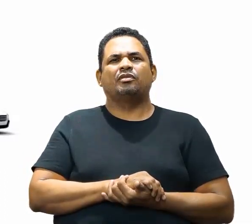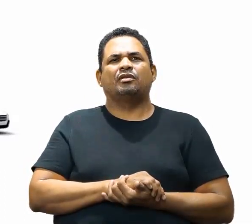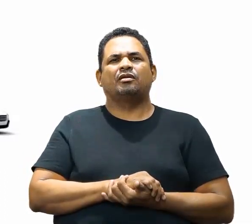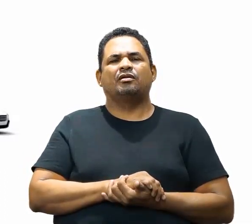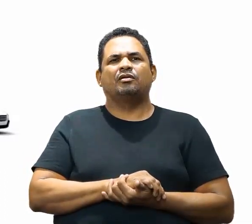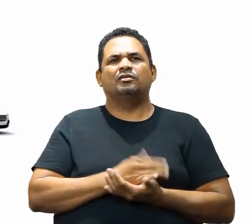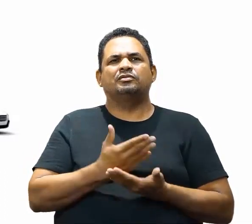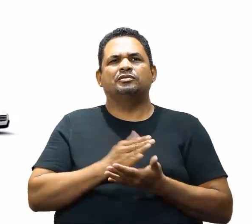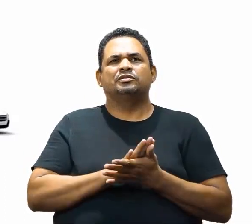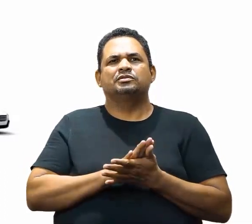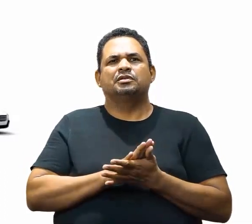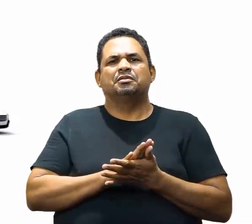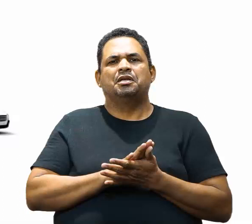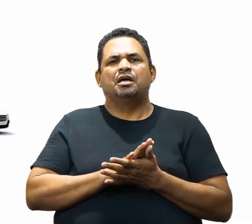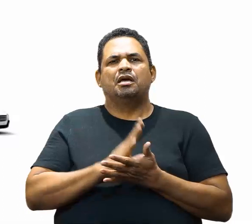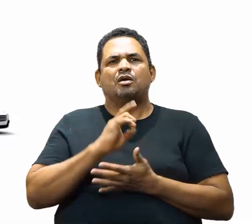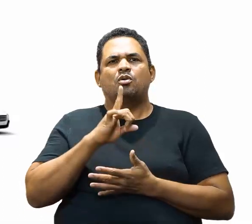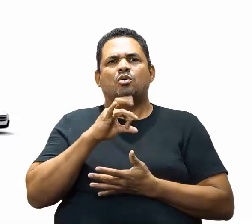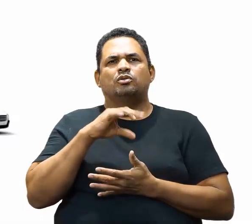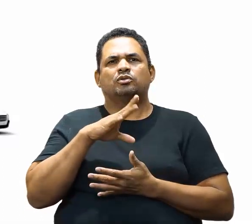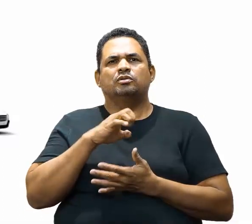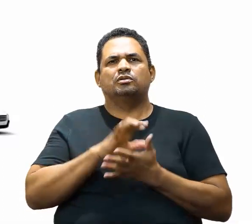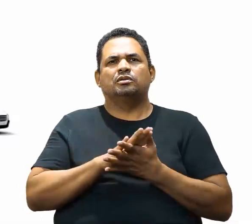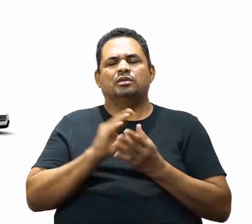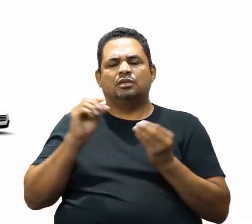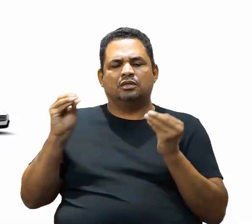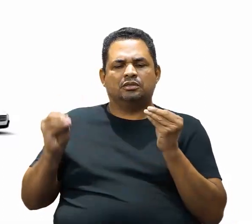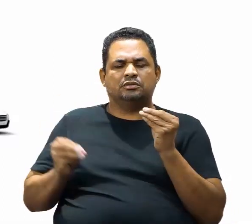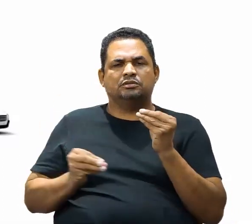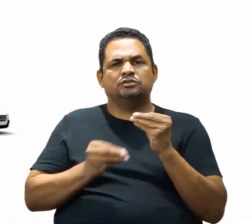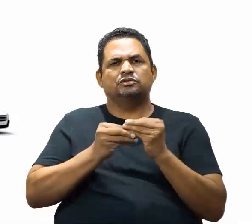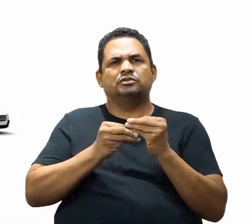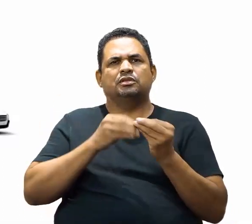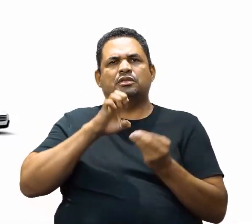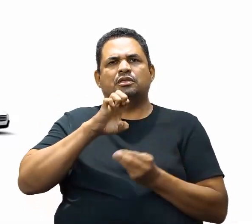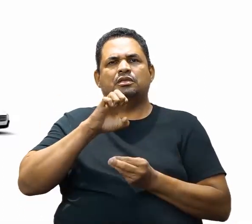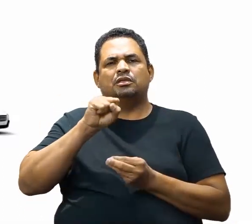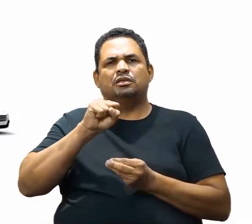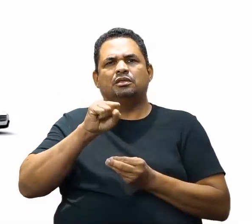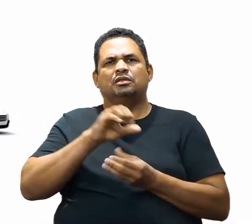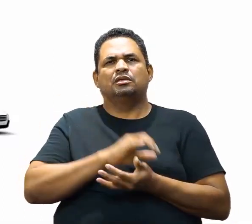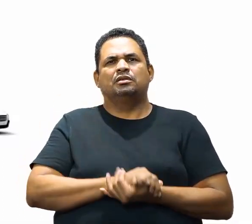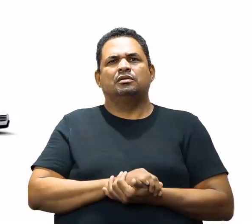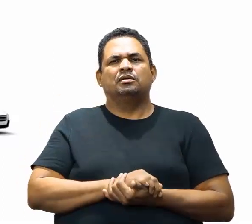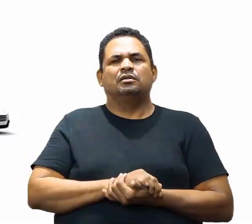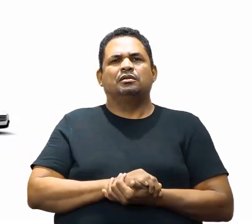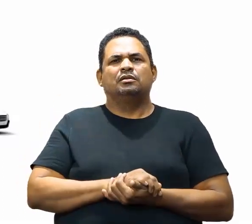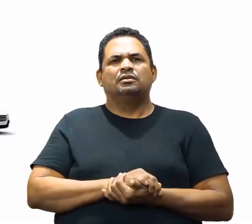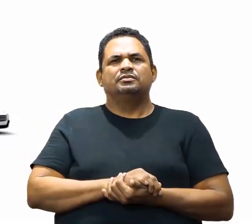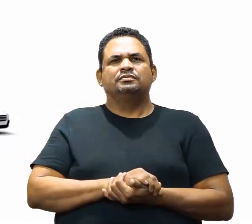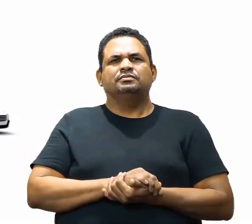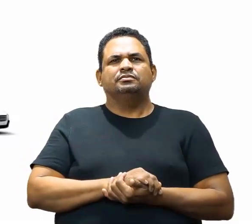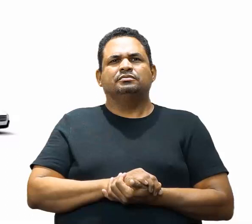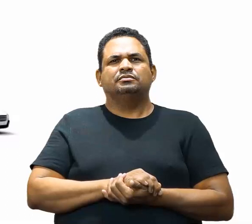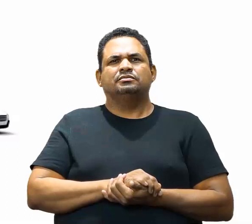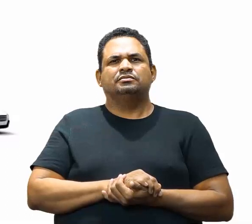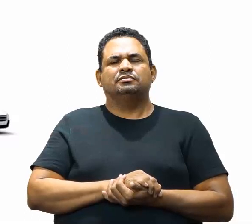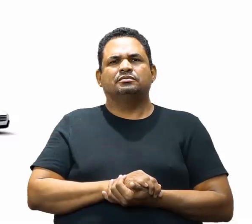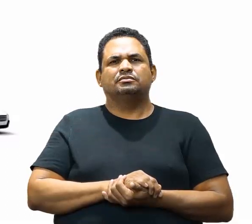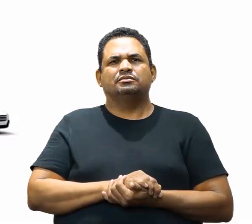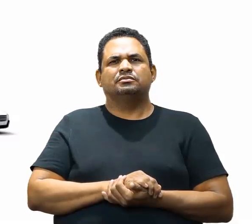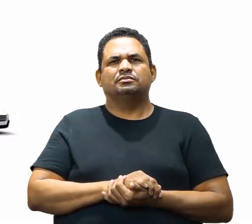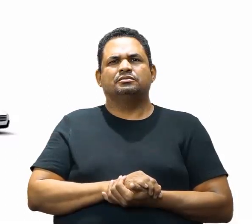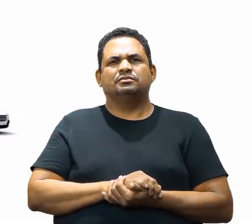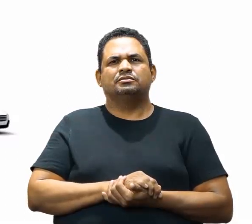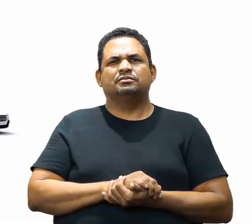em consoante, eu vou acrescentar ES. Isso. Igual luz, luces. Caminhão,